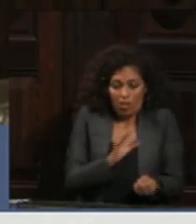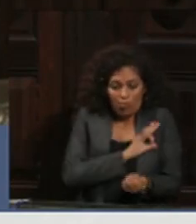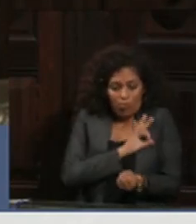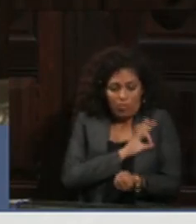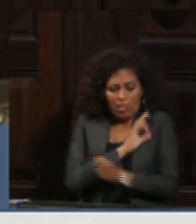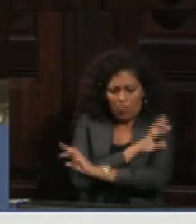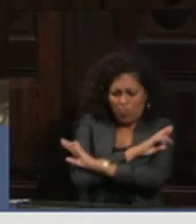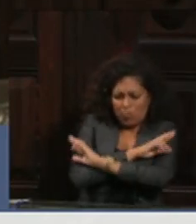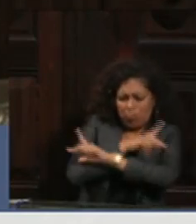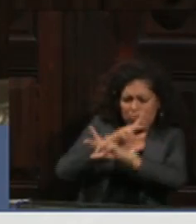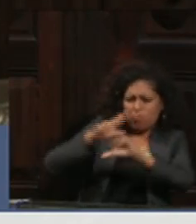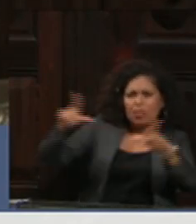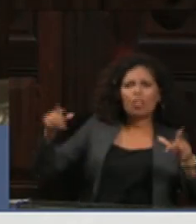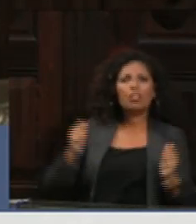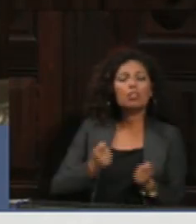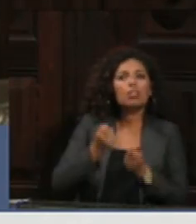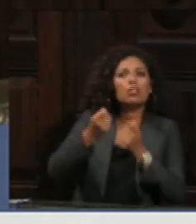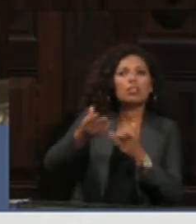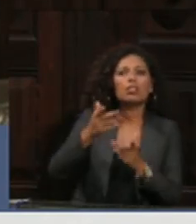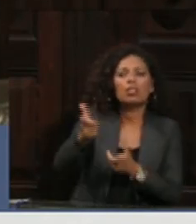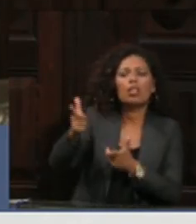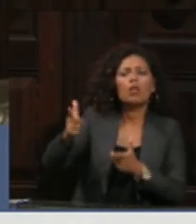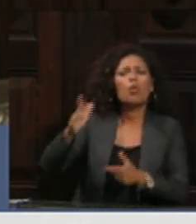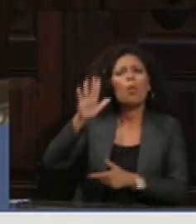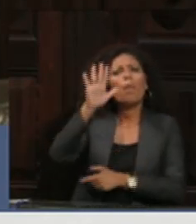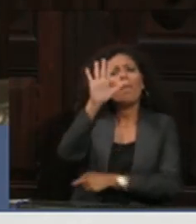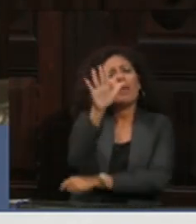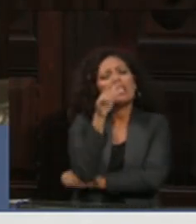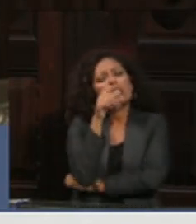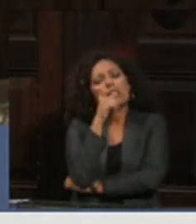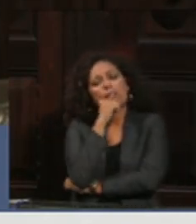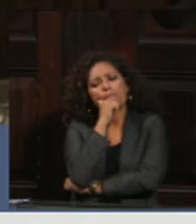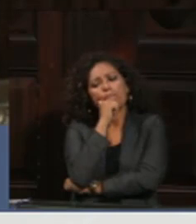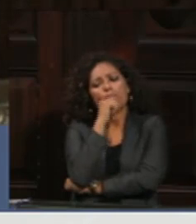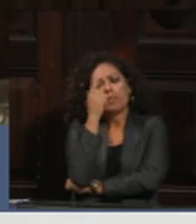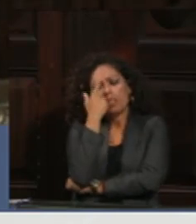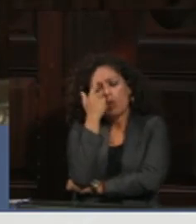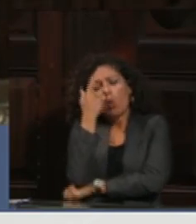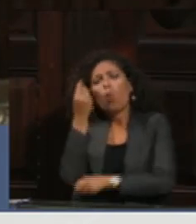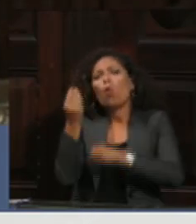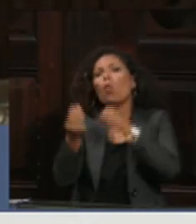milícias. E como entrou no Brasil